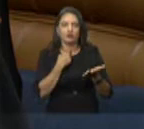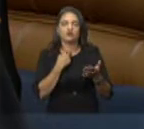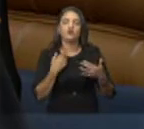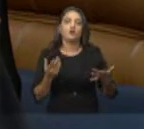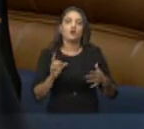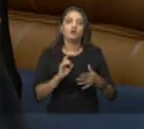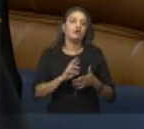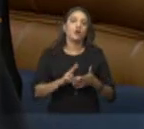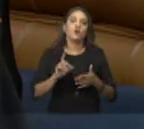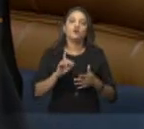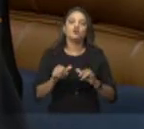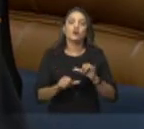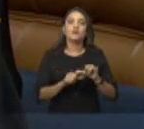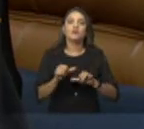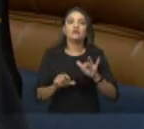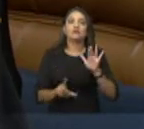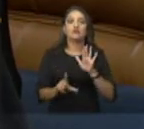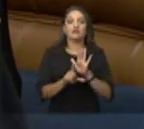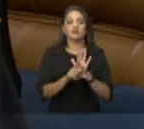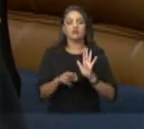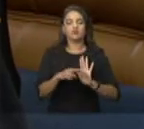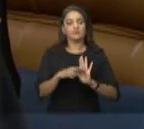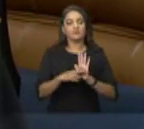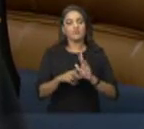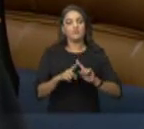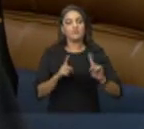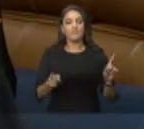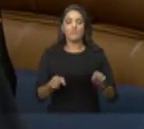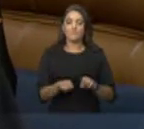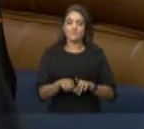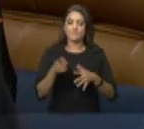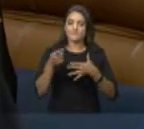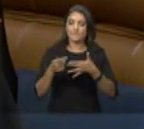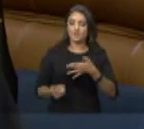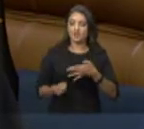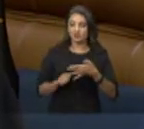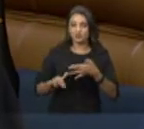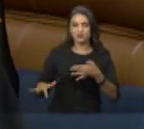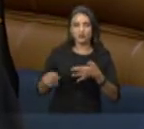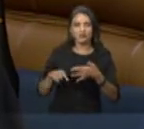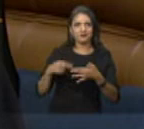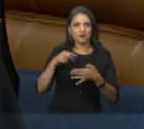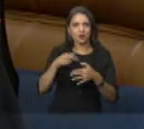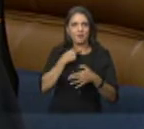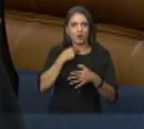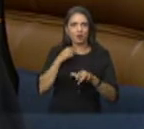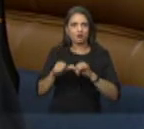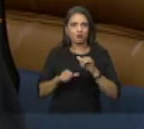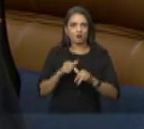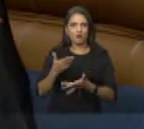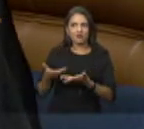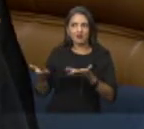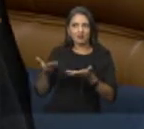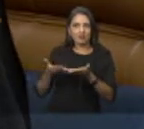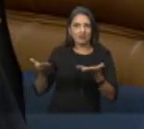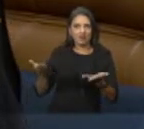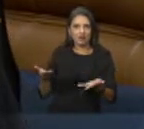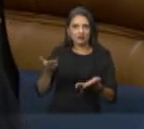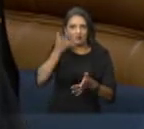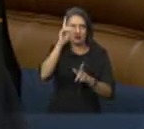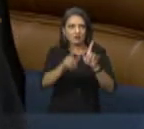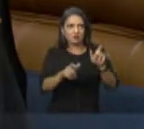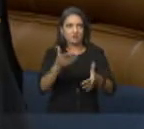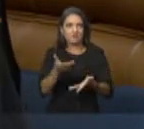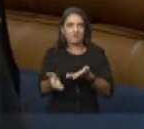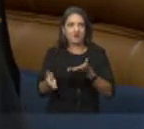ou legislativas mas também a jurisprudência não pode retroceder tanto é um princípio se aplica